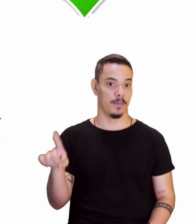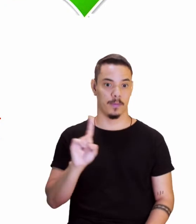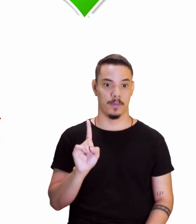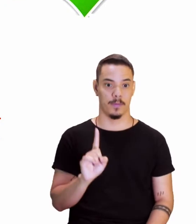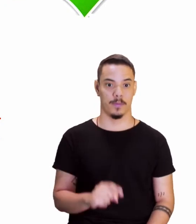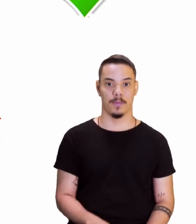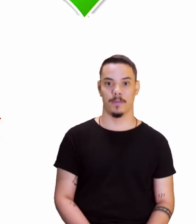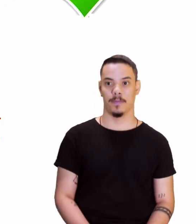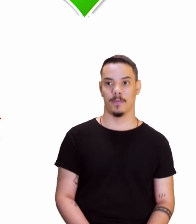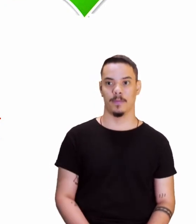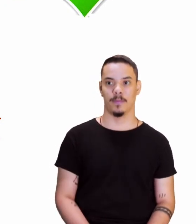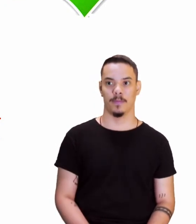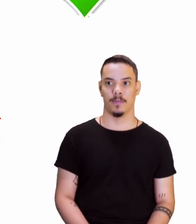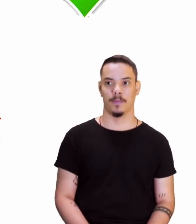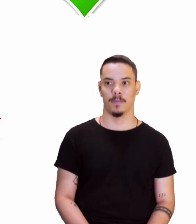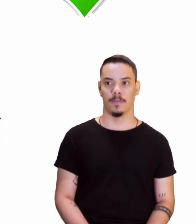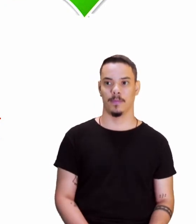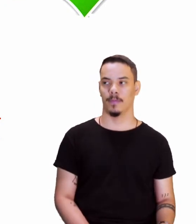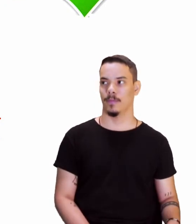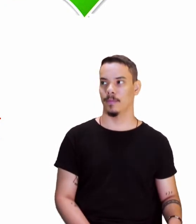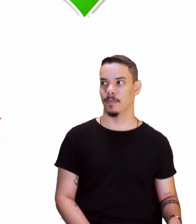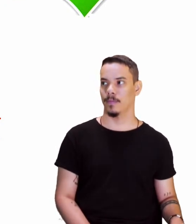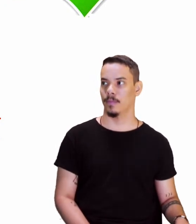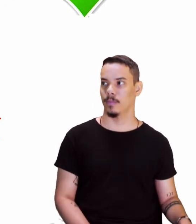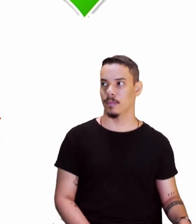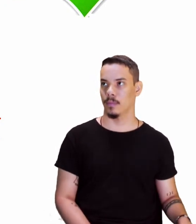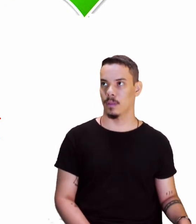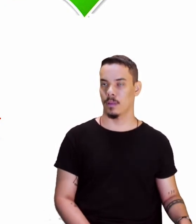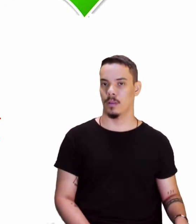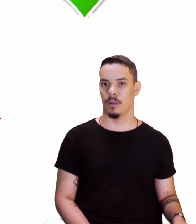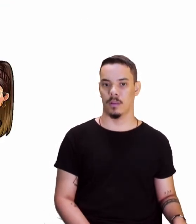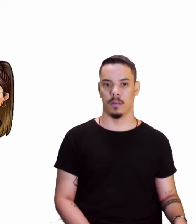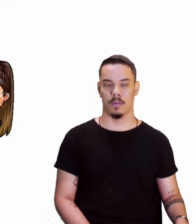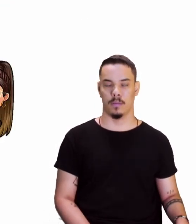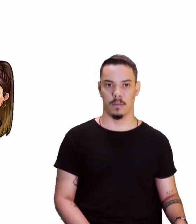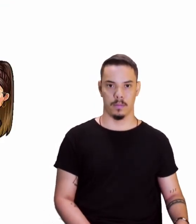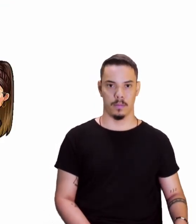observa bem, tá certo? Indireto.